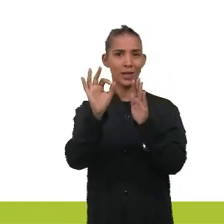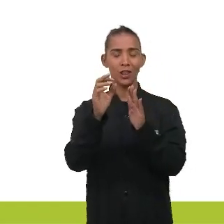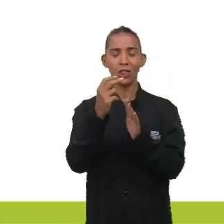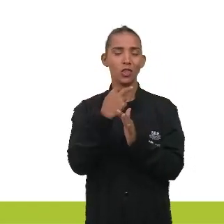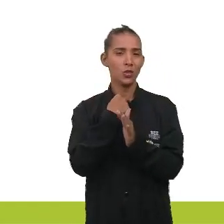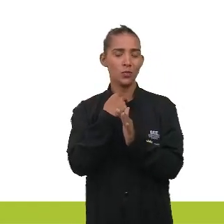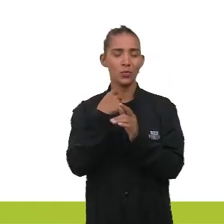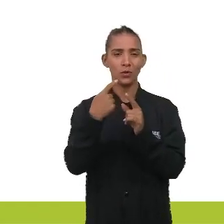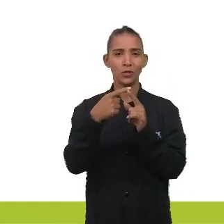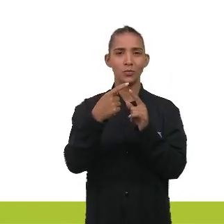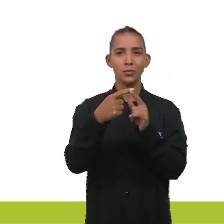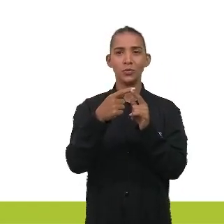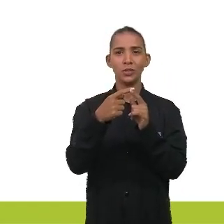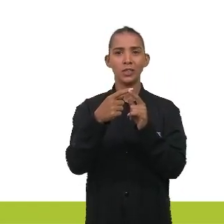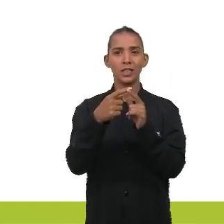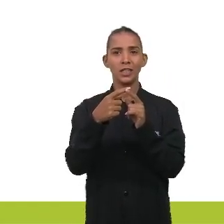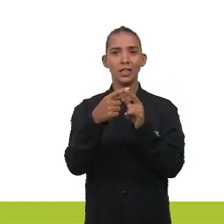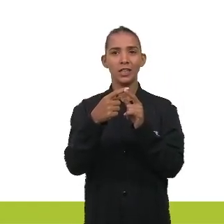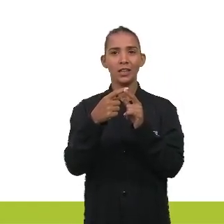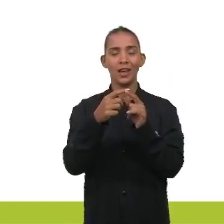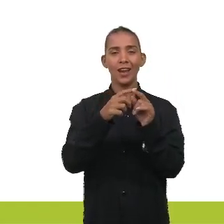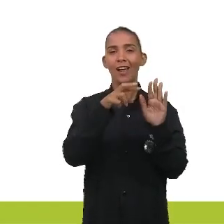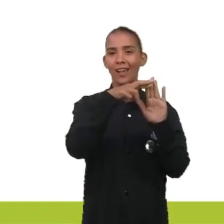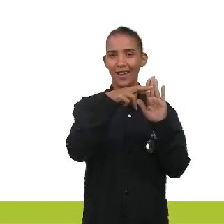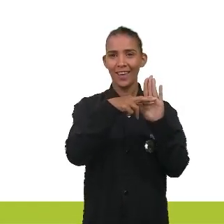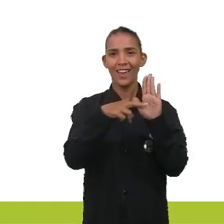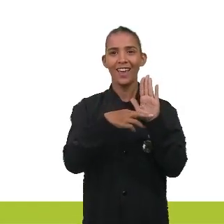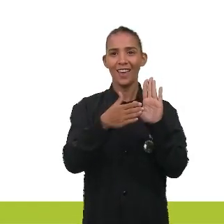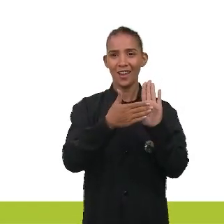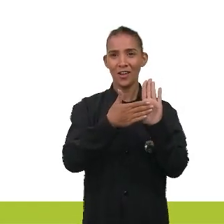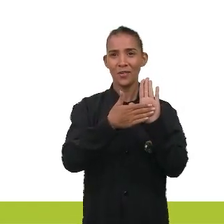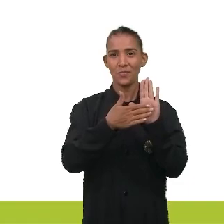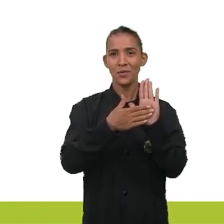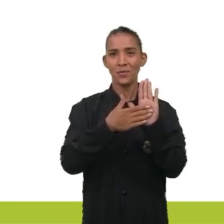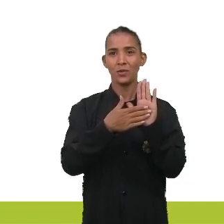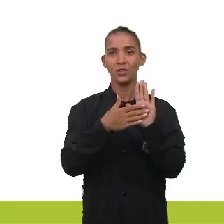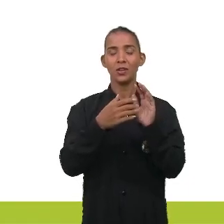obrigatoriamente aqui ou aqui, em um desses dois lugares.